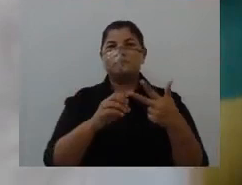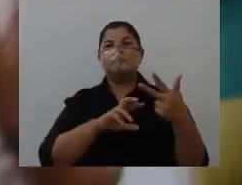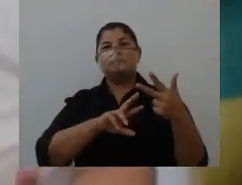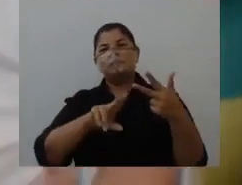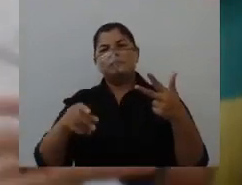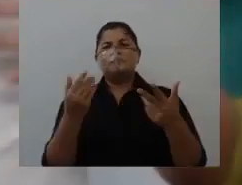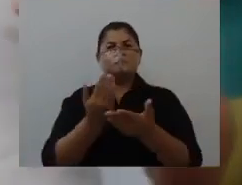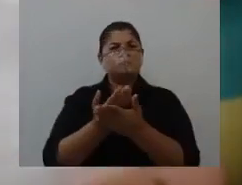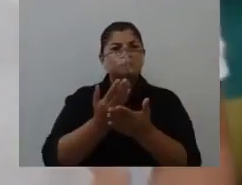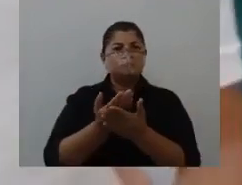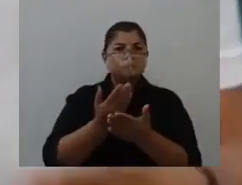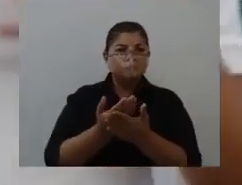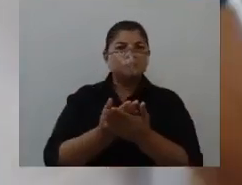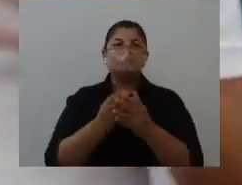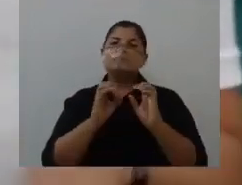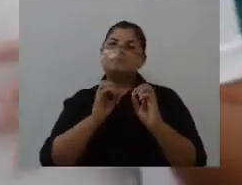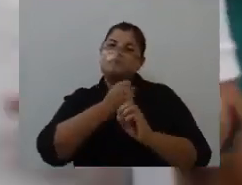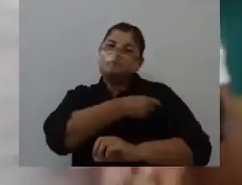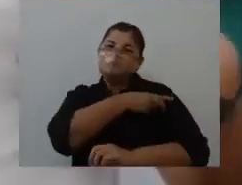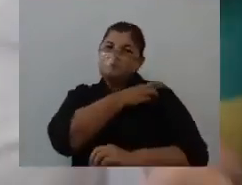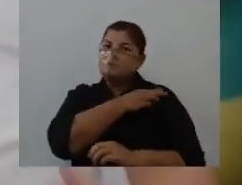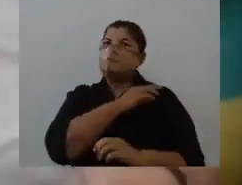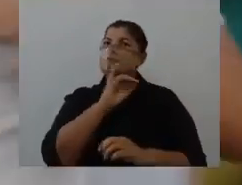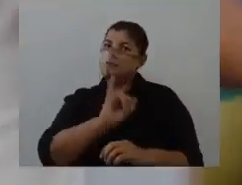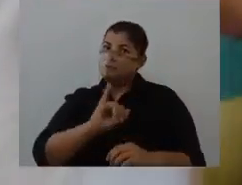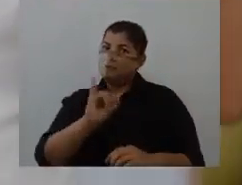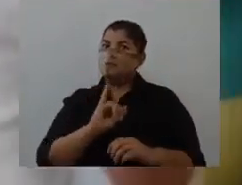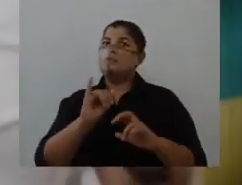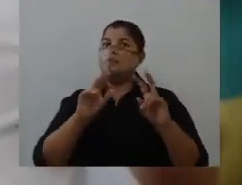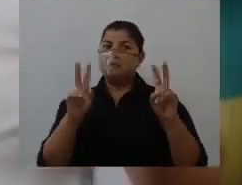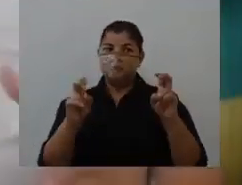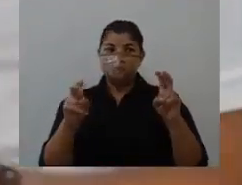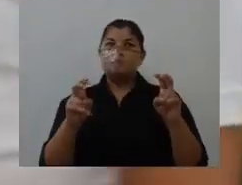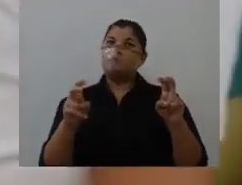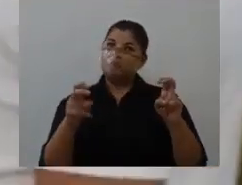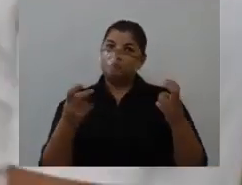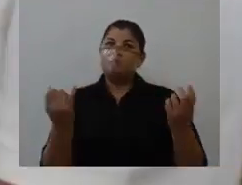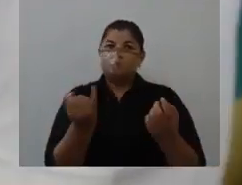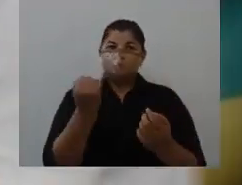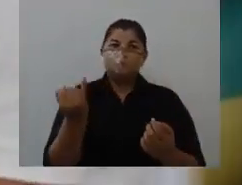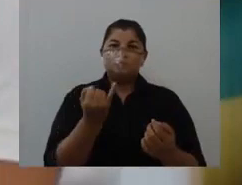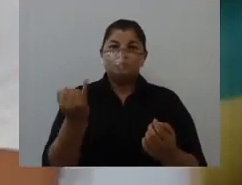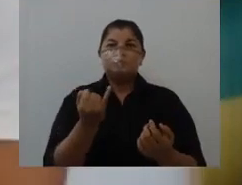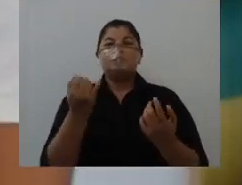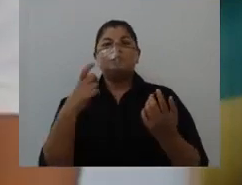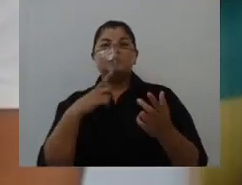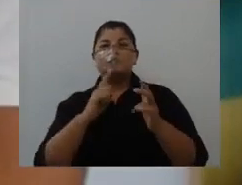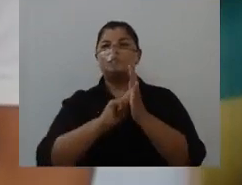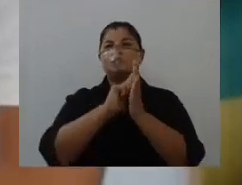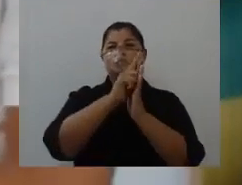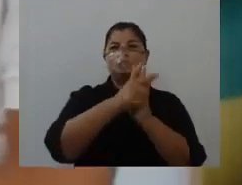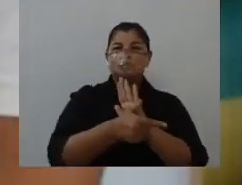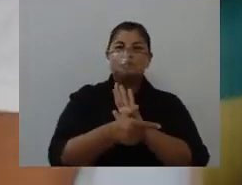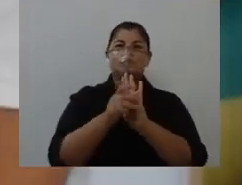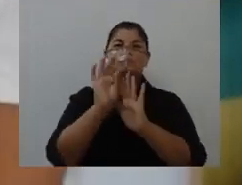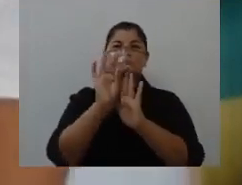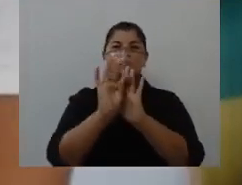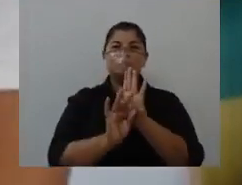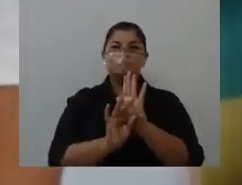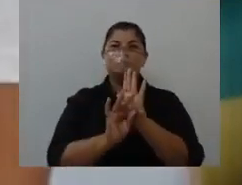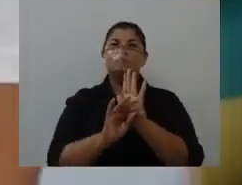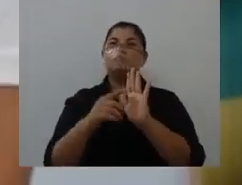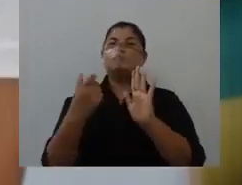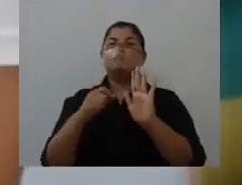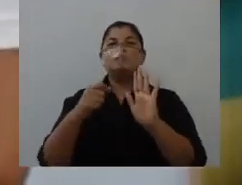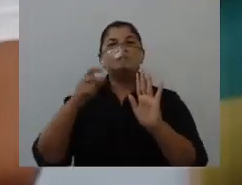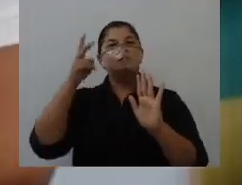estão estudando o ensino médio, isso é um assunto muito pertinente e muito grande, tá bom? Toda vez que eu falo em gênero textual, eu tenho